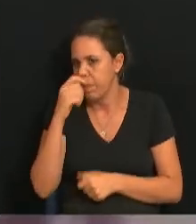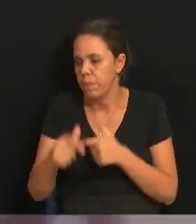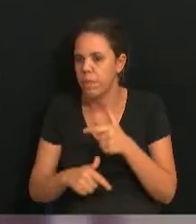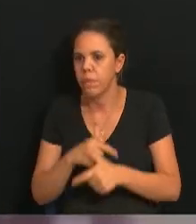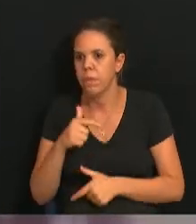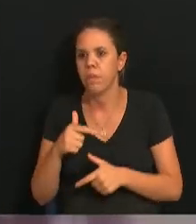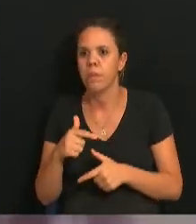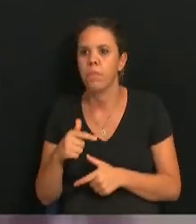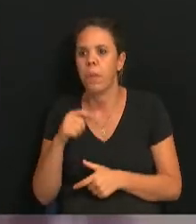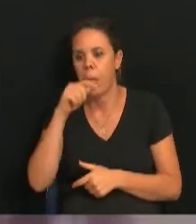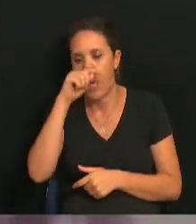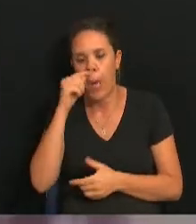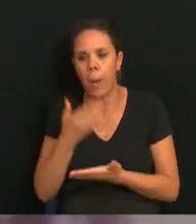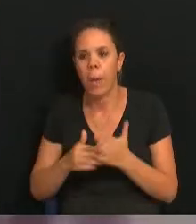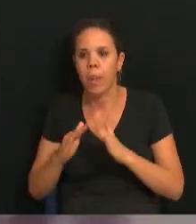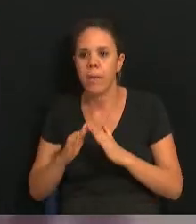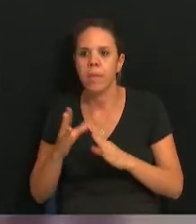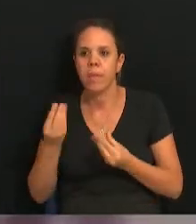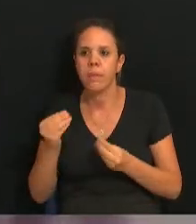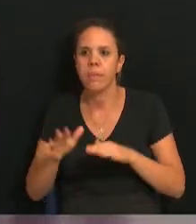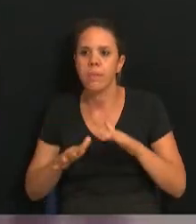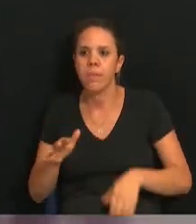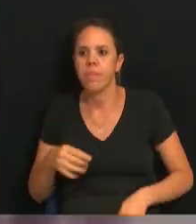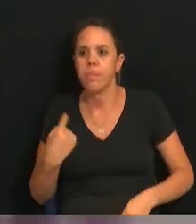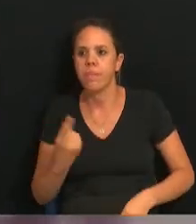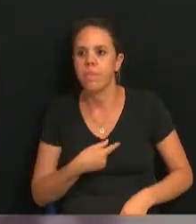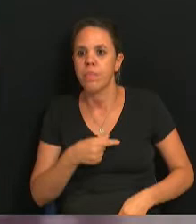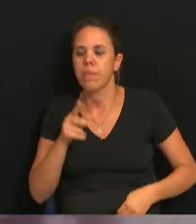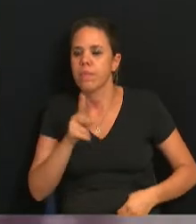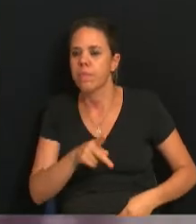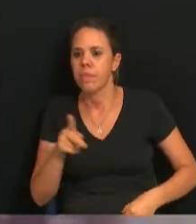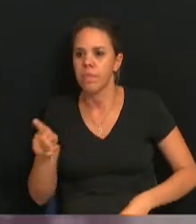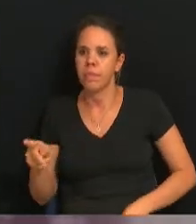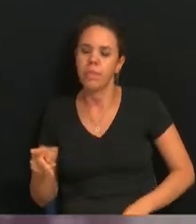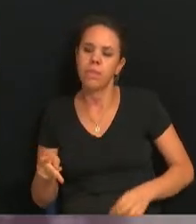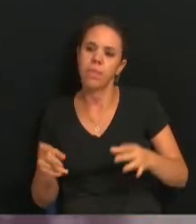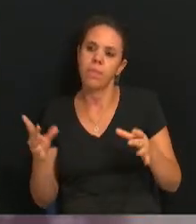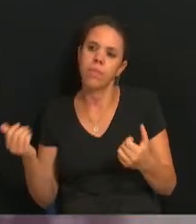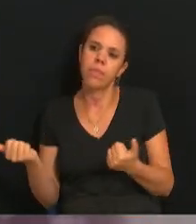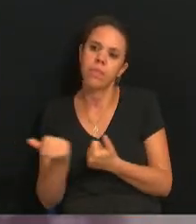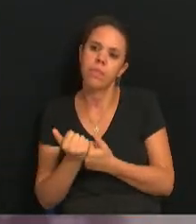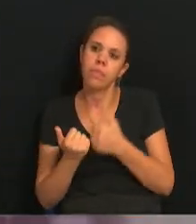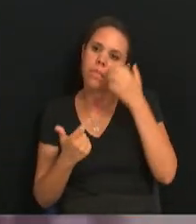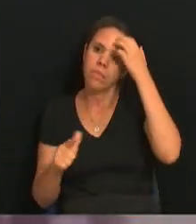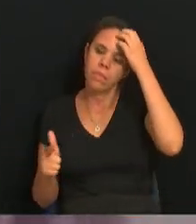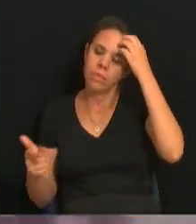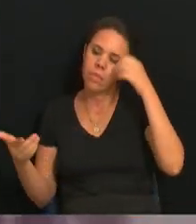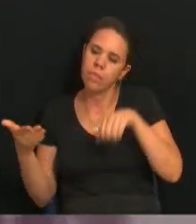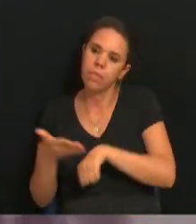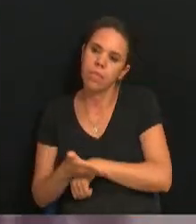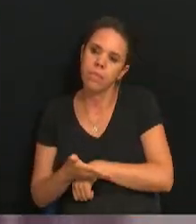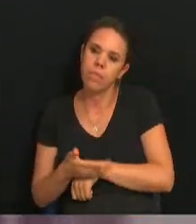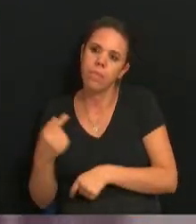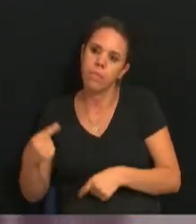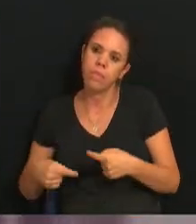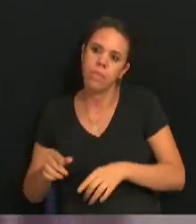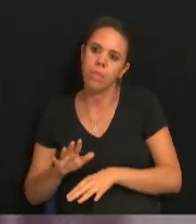comunidade escolar. E muitas vezes nós, como professoras e professores adjuntos, não participamos dessas discussões.